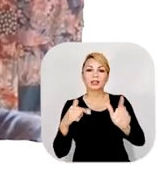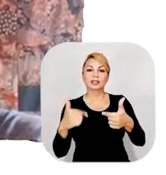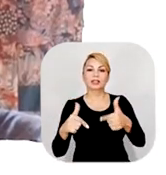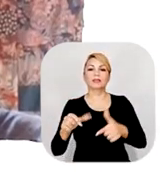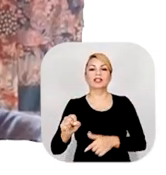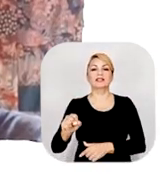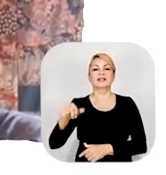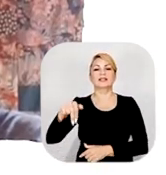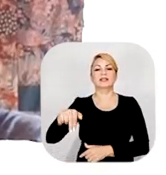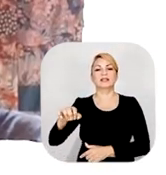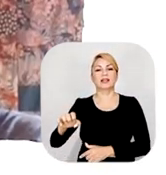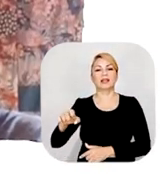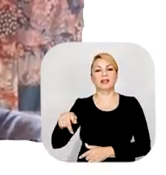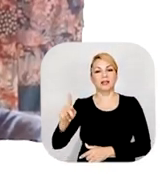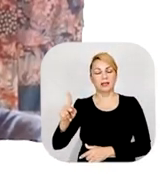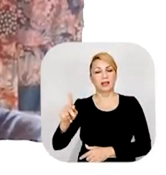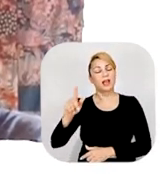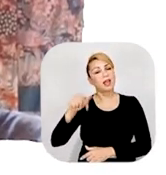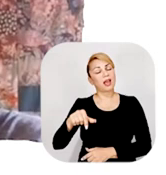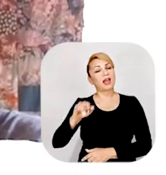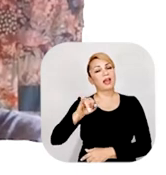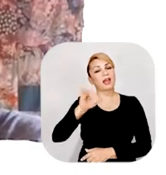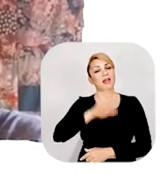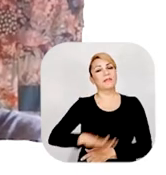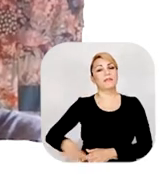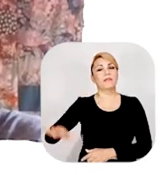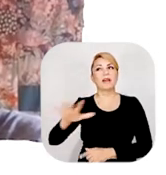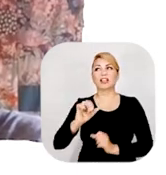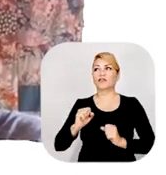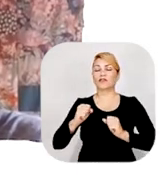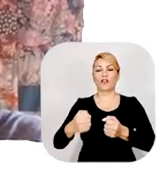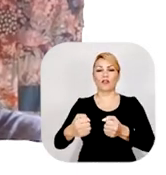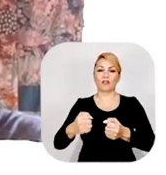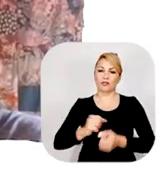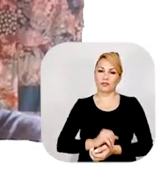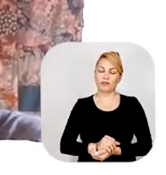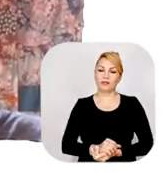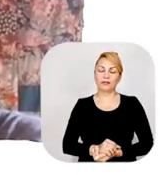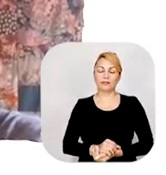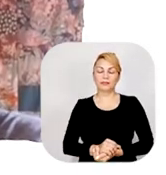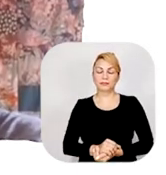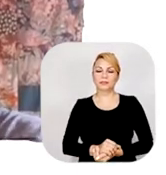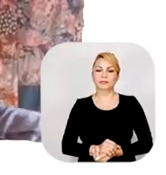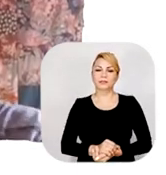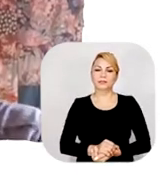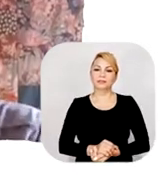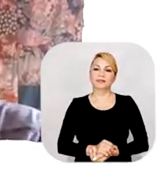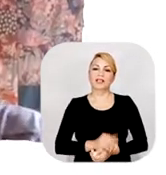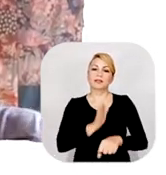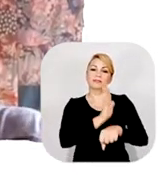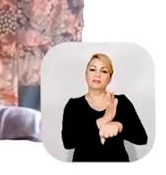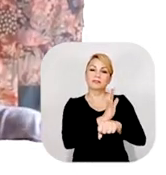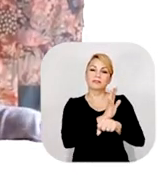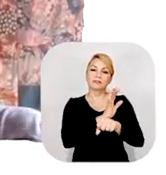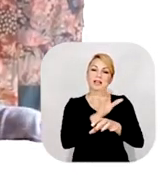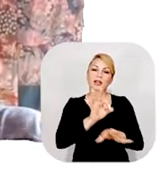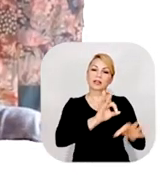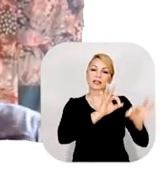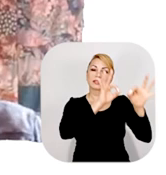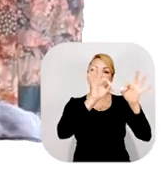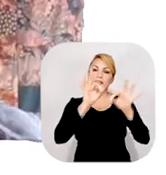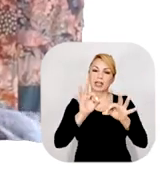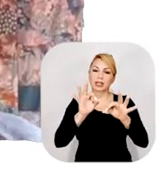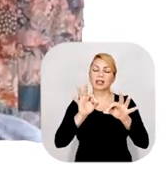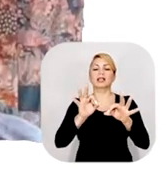são imagens que são bastante fortes, e de cenas de